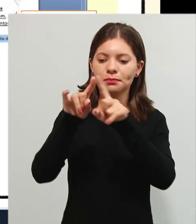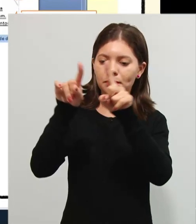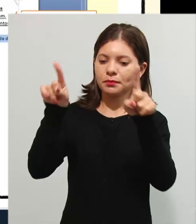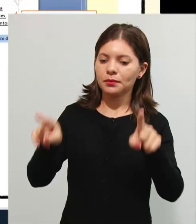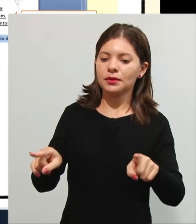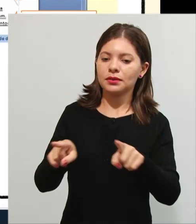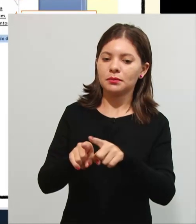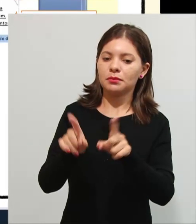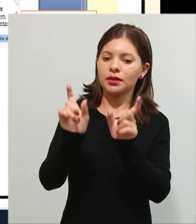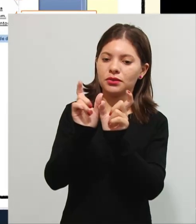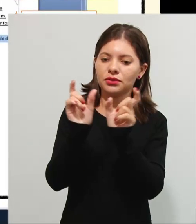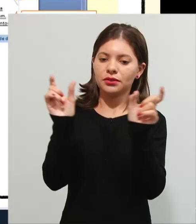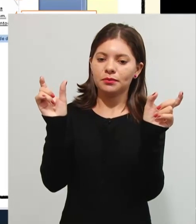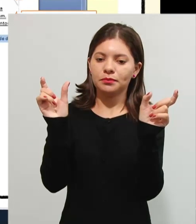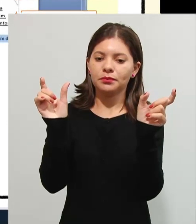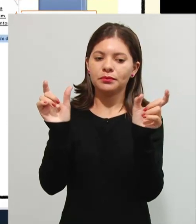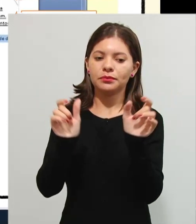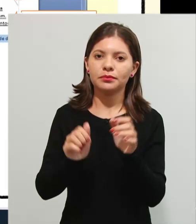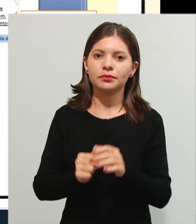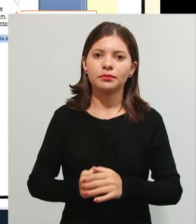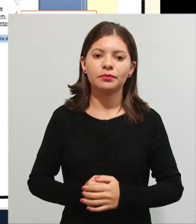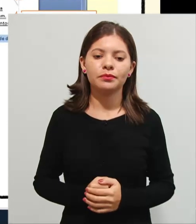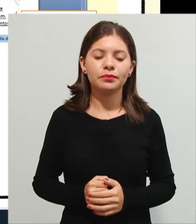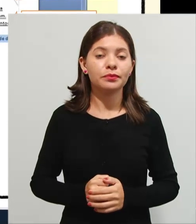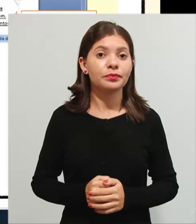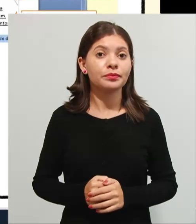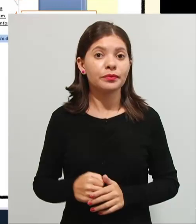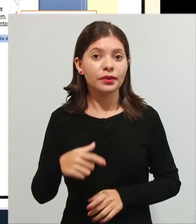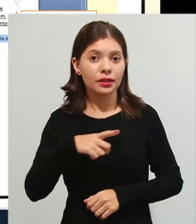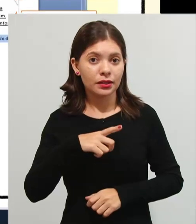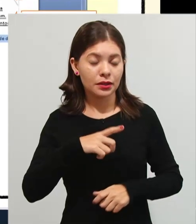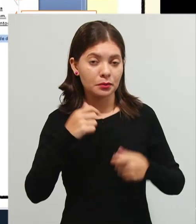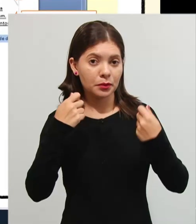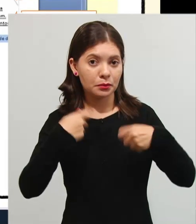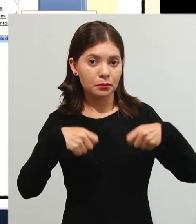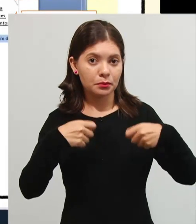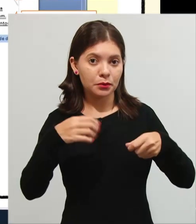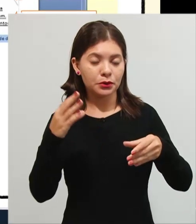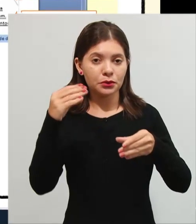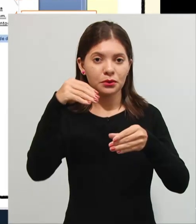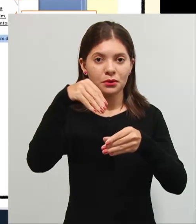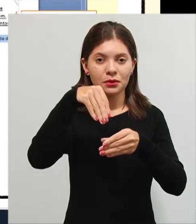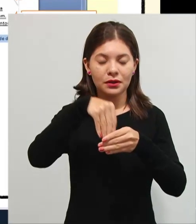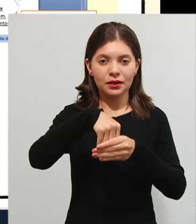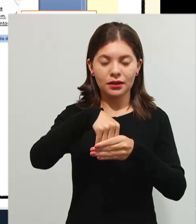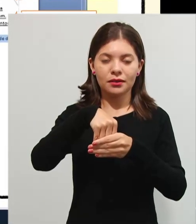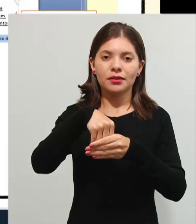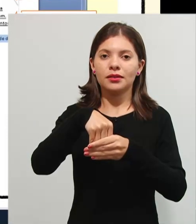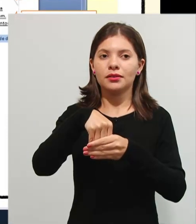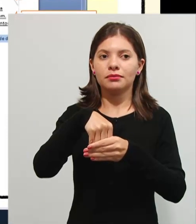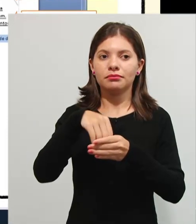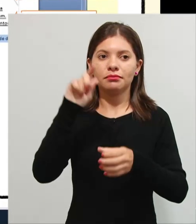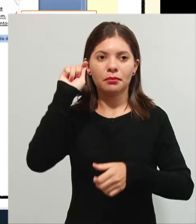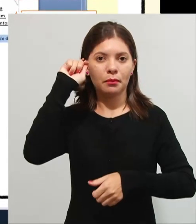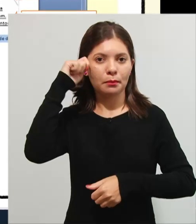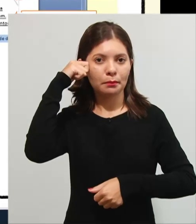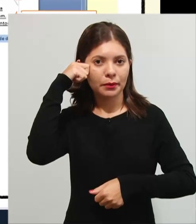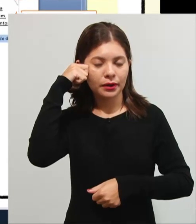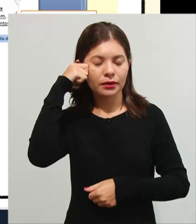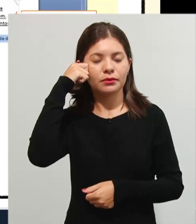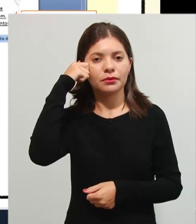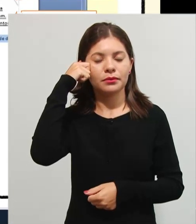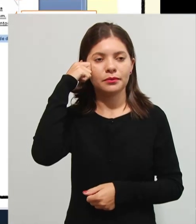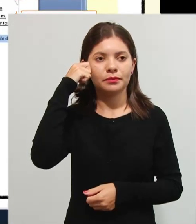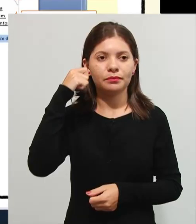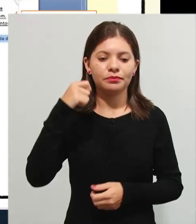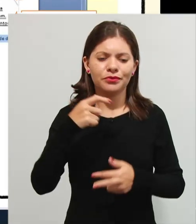todo o documento a partir dessa página, desse menuzinho página inicial. Temos a possibilidade de colocar o